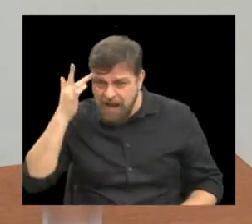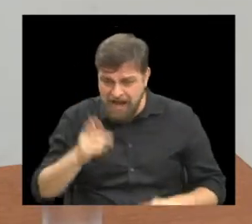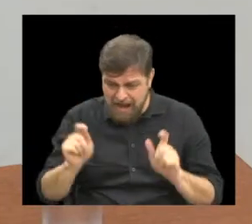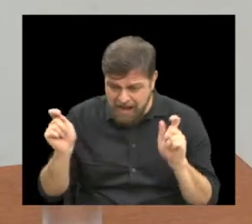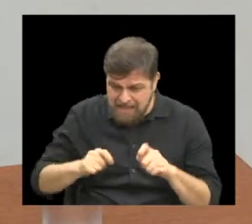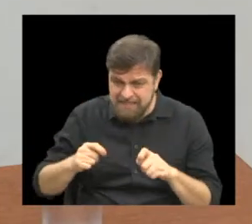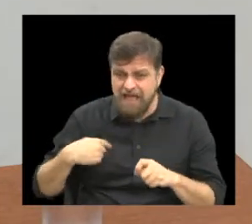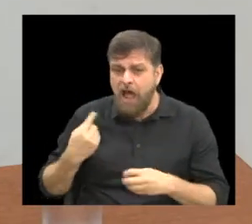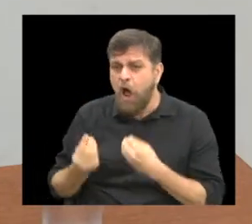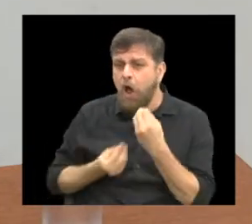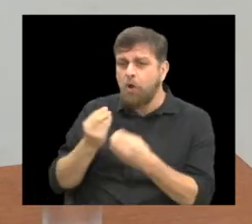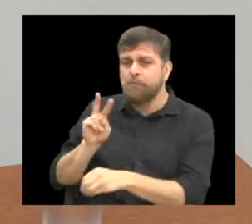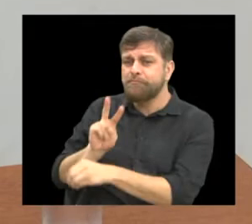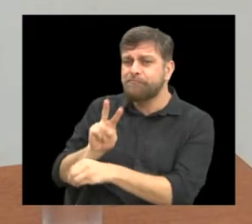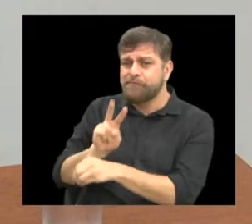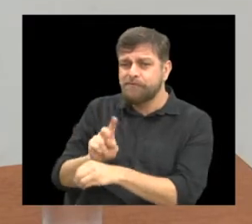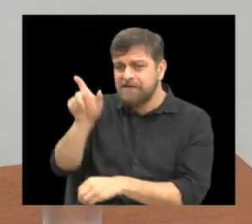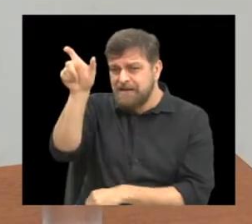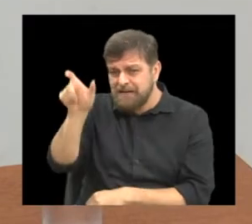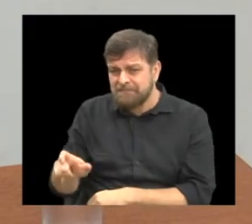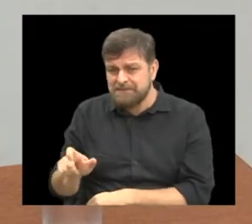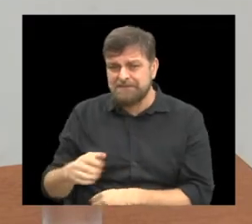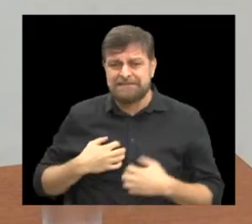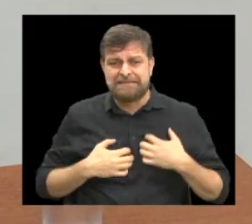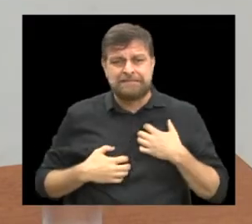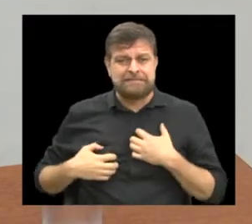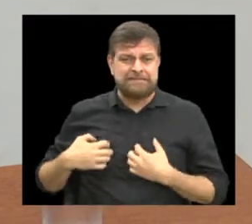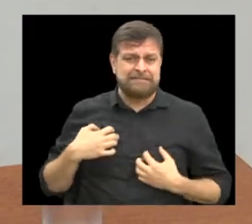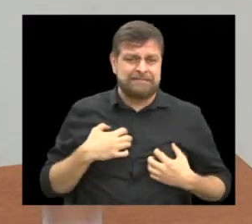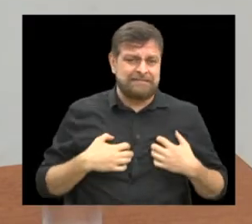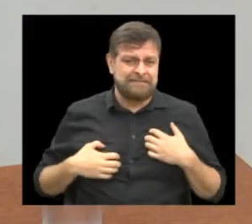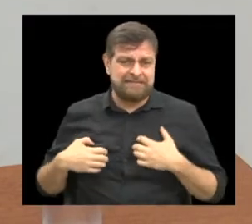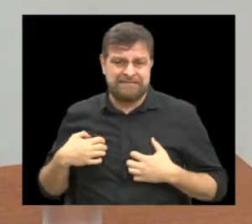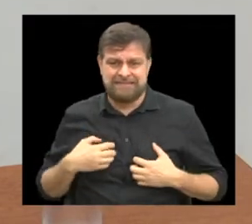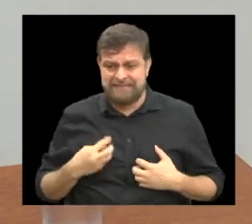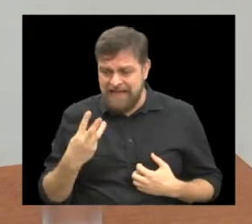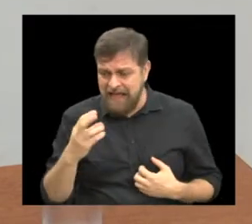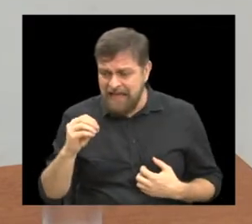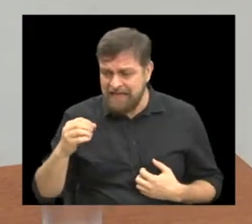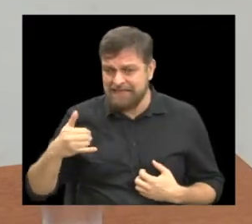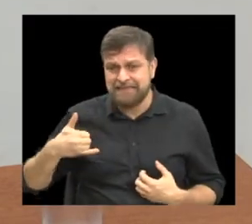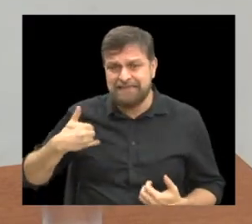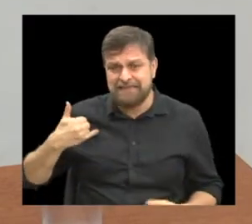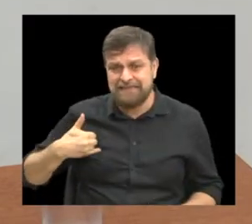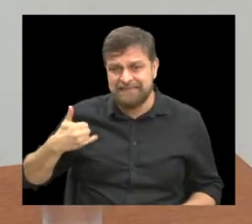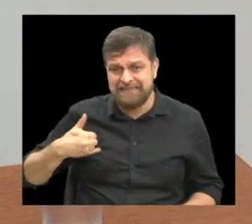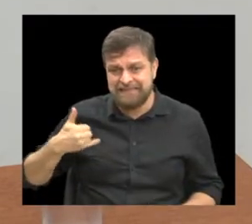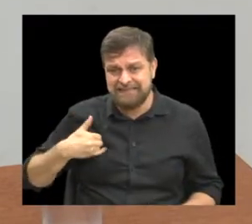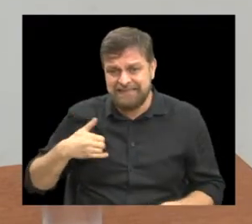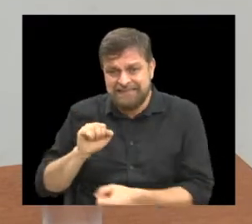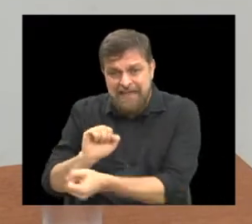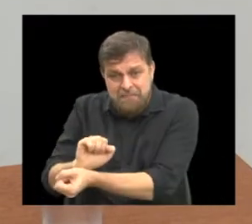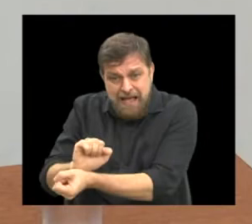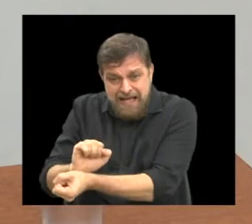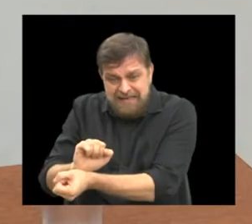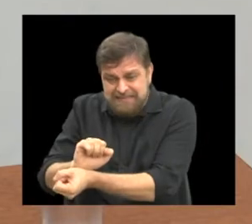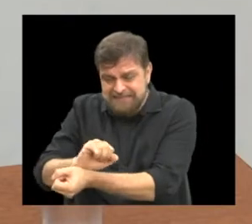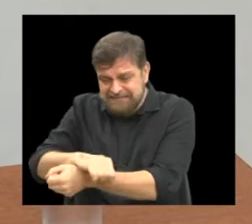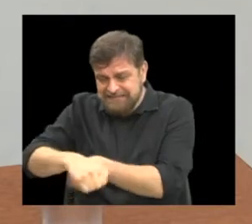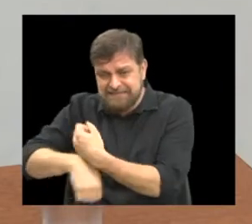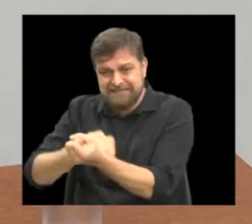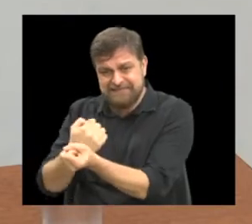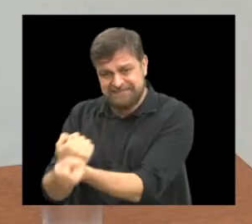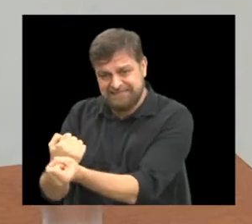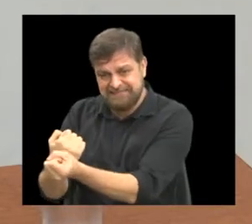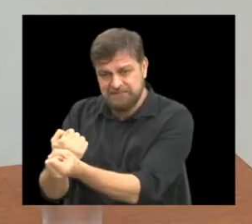jeito? Mas ela estava bem aflita, sabe? Nossa, uma pessoa de 30 anos que está amarrada, você acha que a gente consegue alguma coisa para